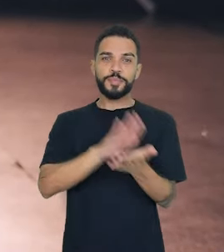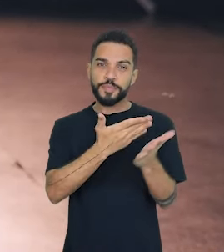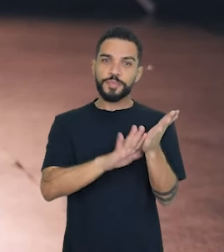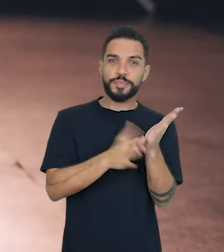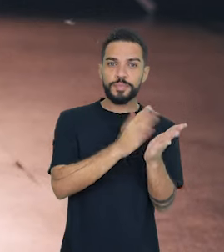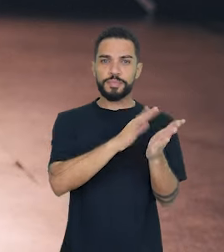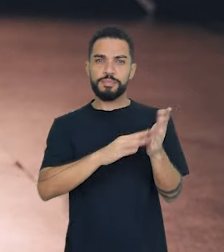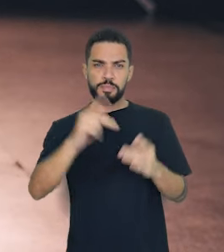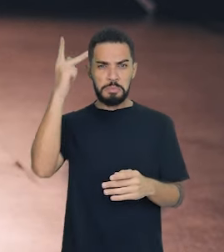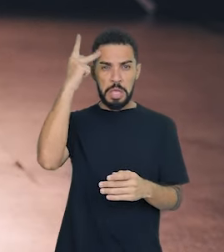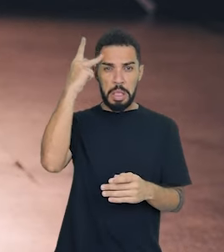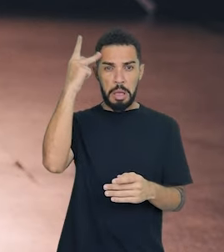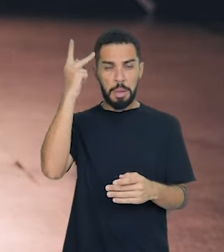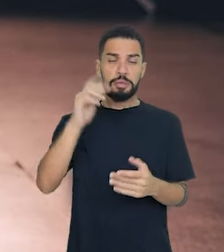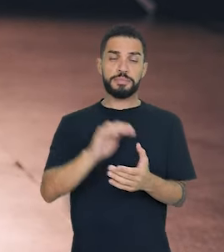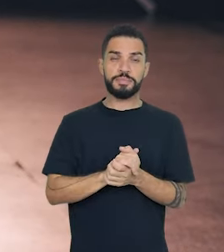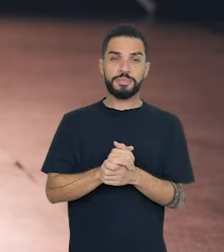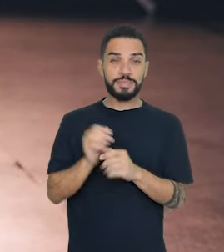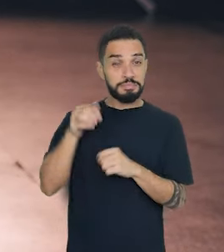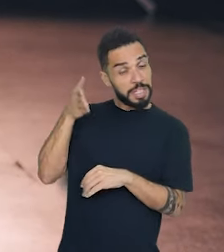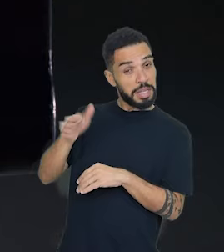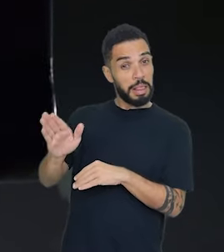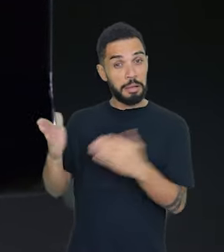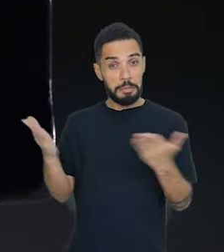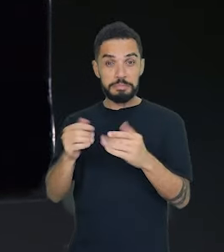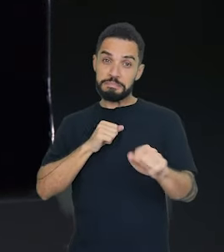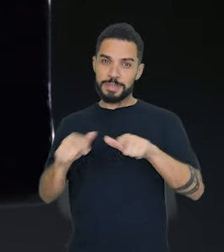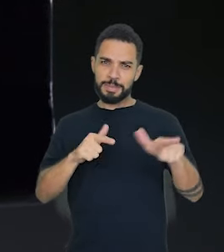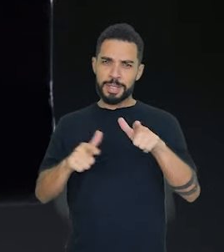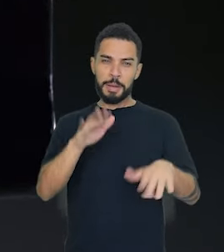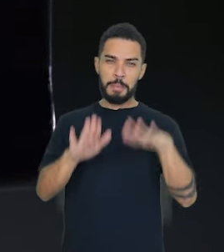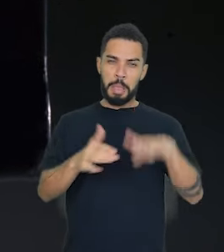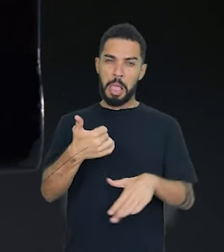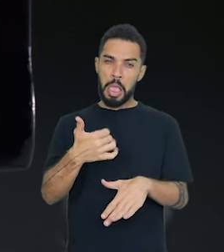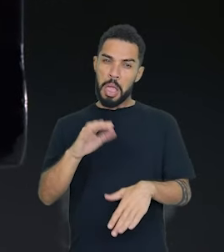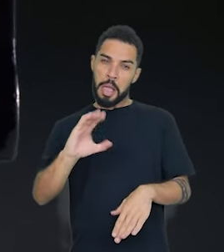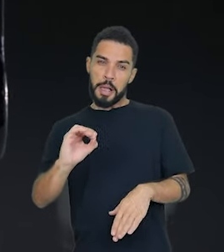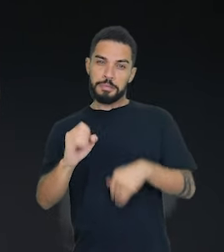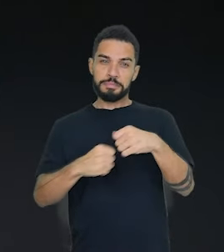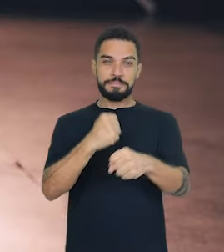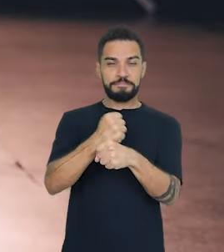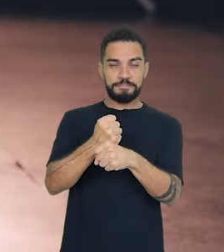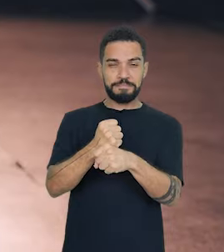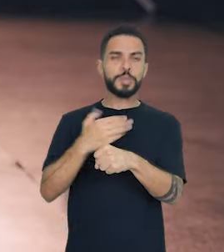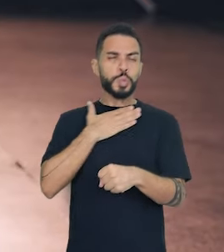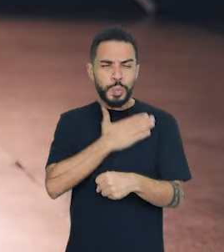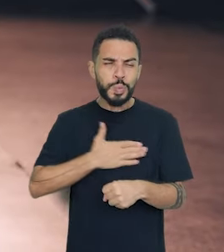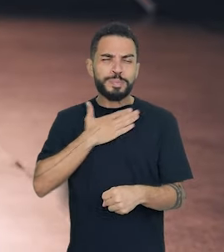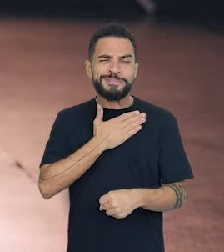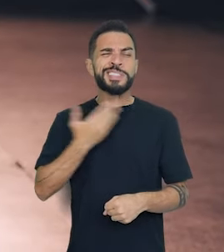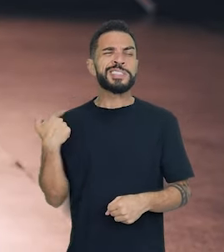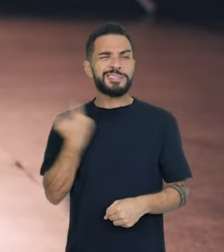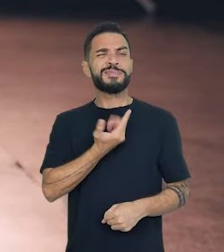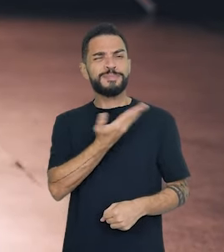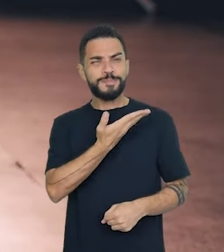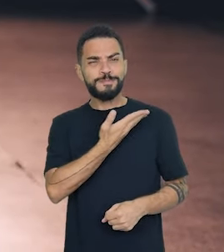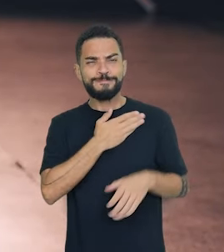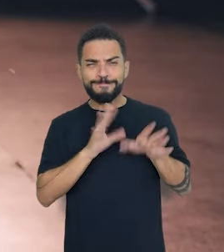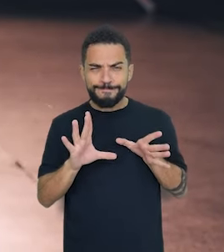Nenê. E por lá ele ficou quase uns 10 anos, e a gente pegou uma amizade até